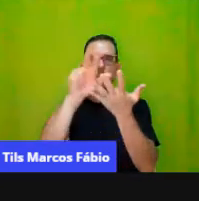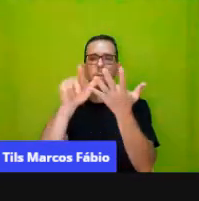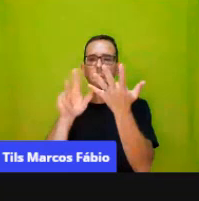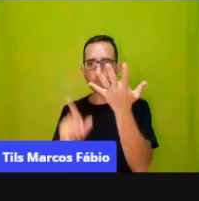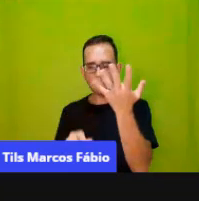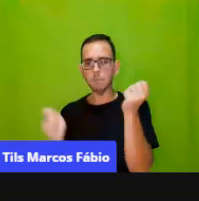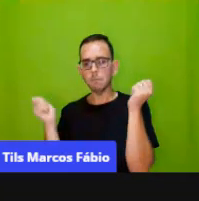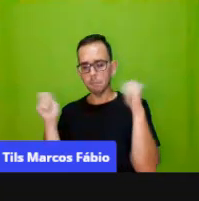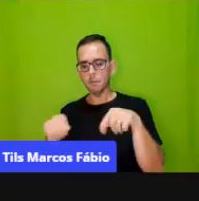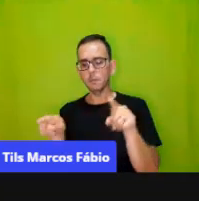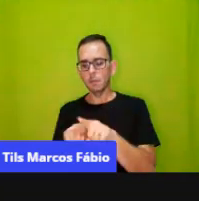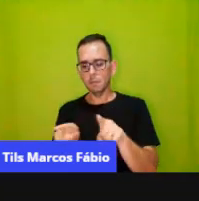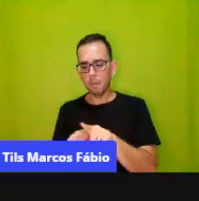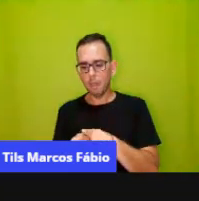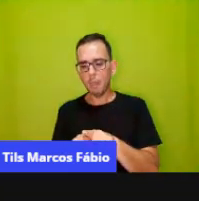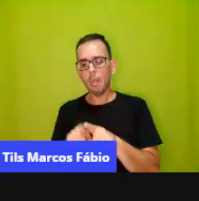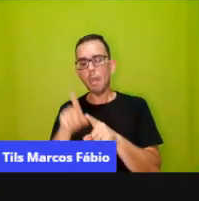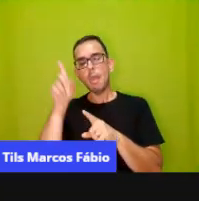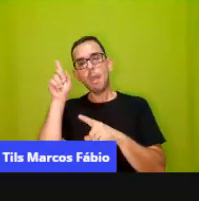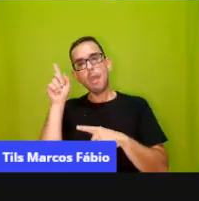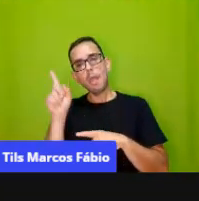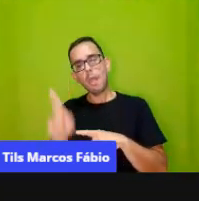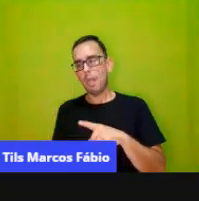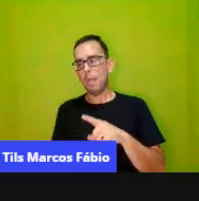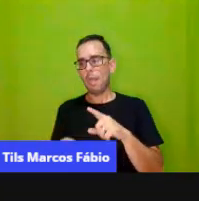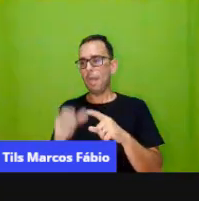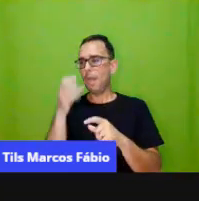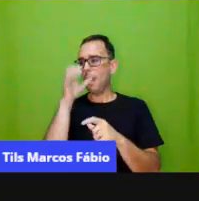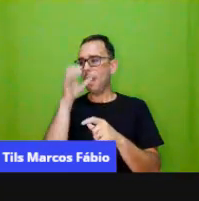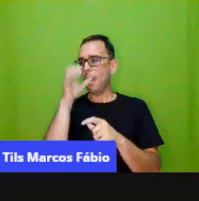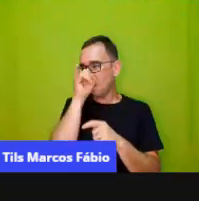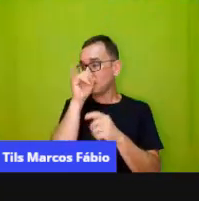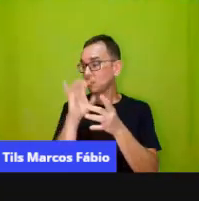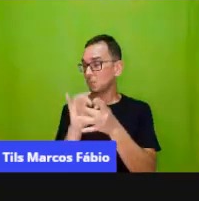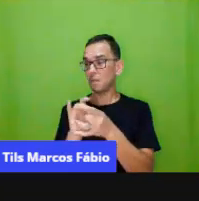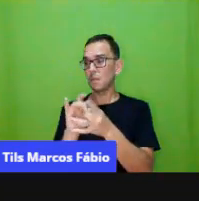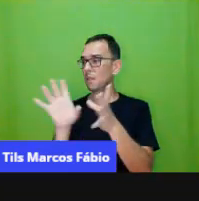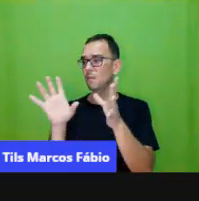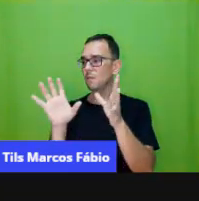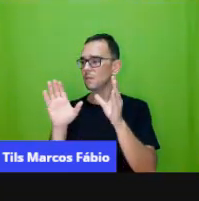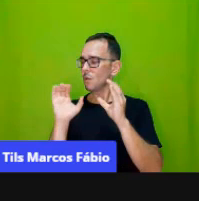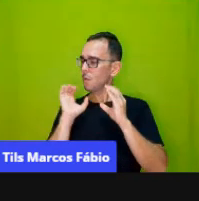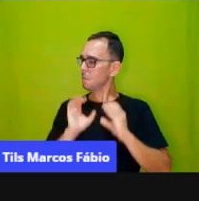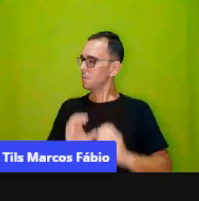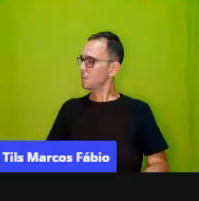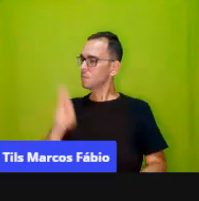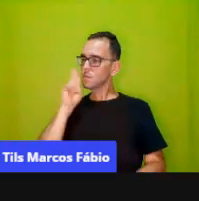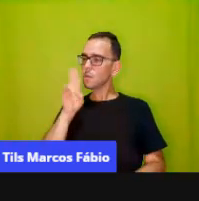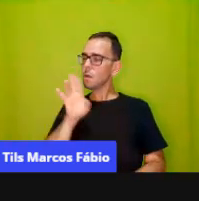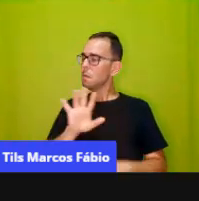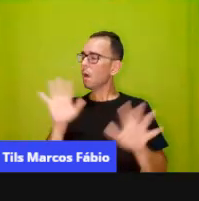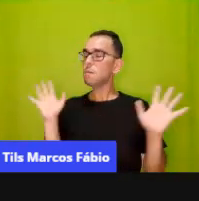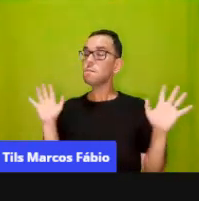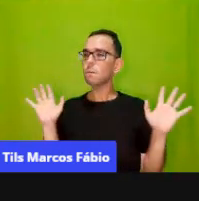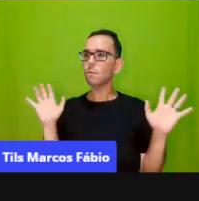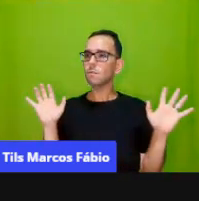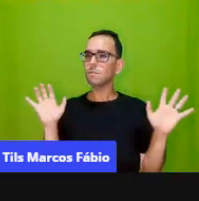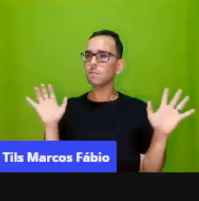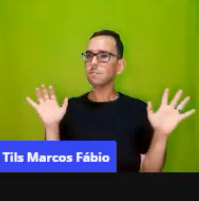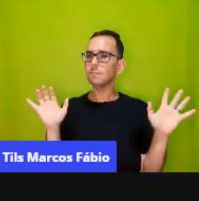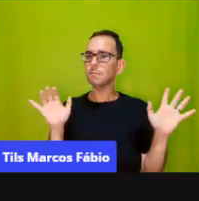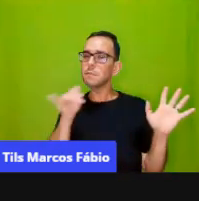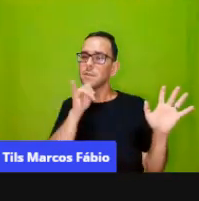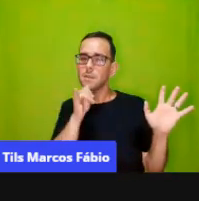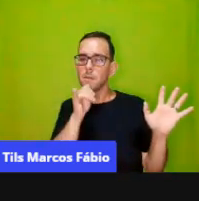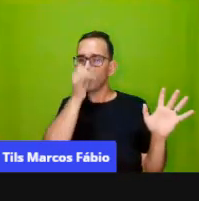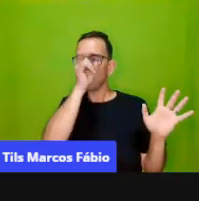internet, que são as porcas criadas livres em áreas onde eles podem expressar comportamentos naturais, como fuçar, né? O porco